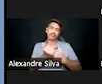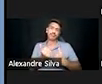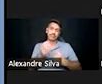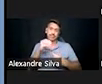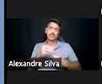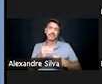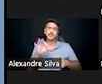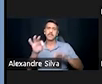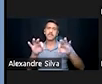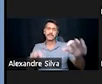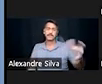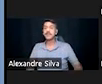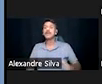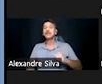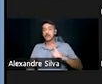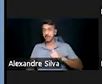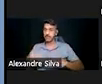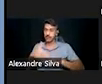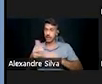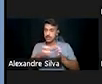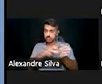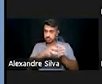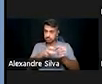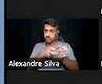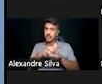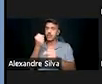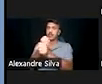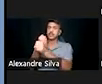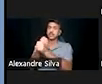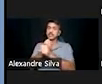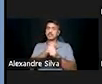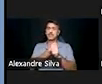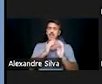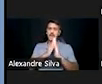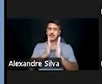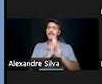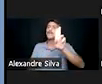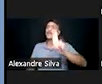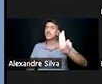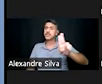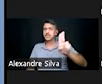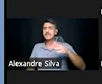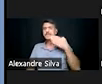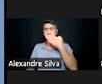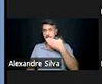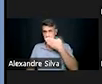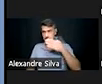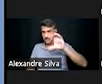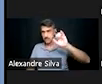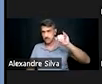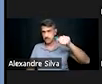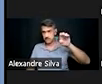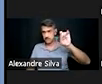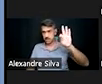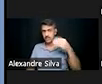Os fósseis estão presentes nas construções das casas. Quando você utiliza cimento ou você faz uma casa